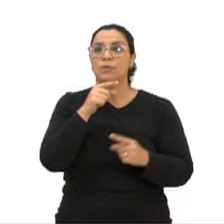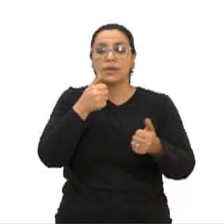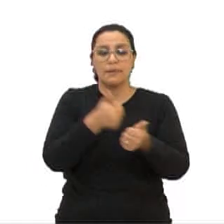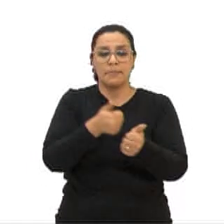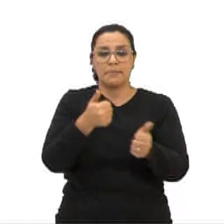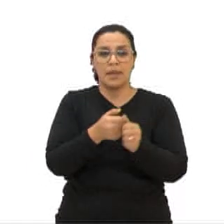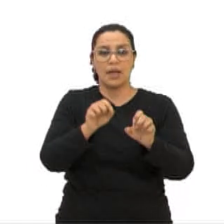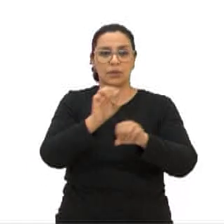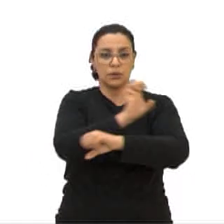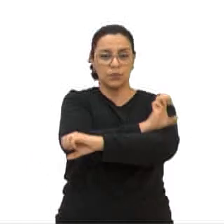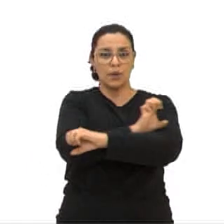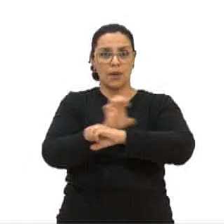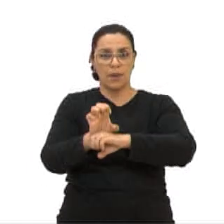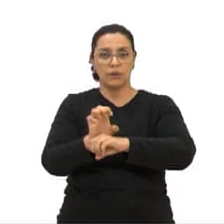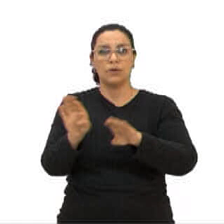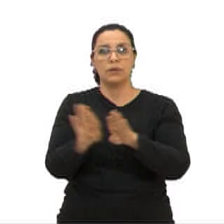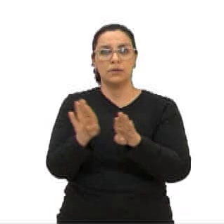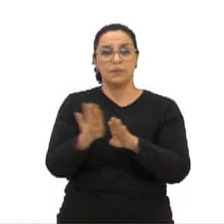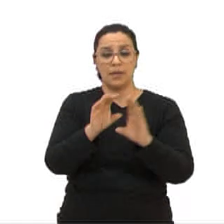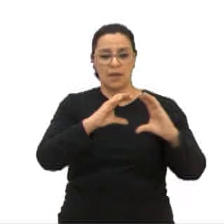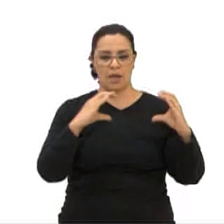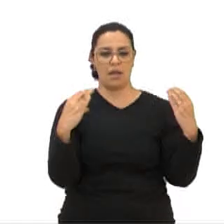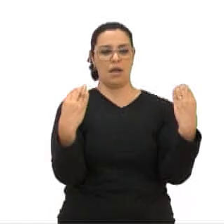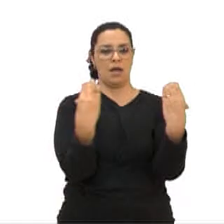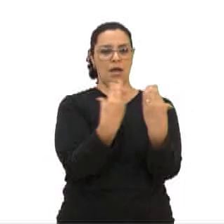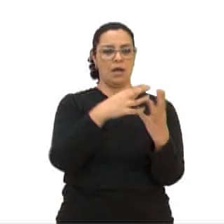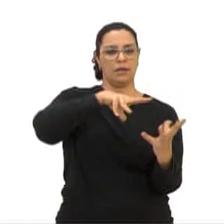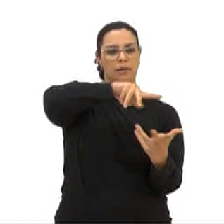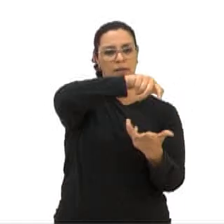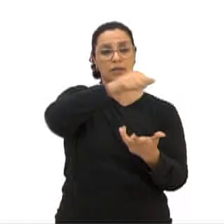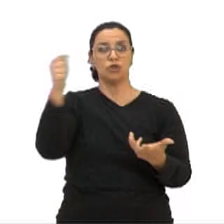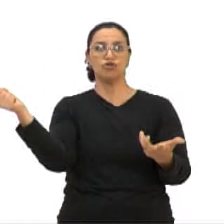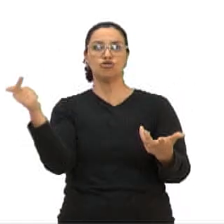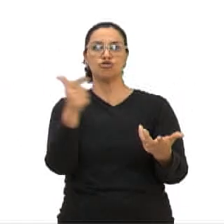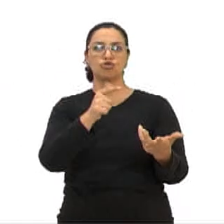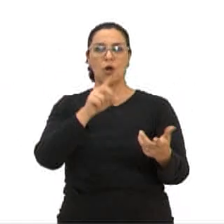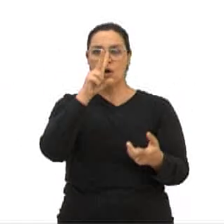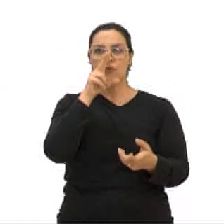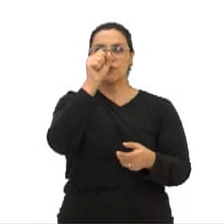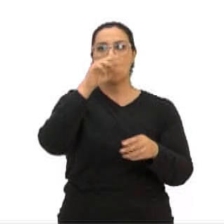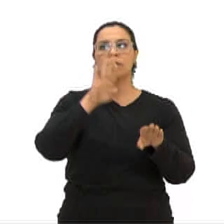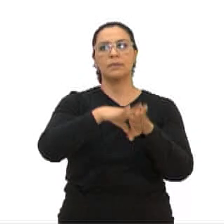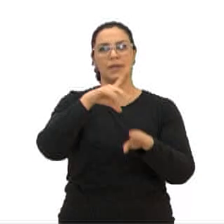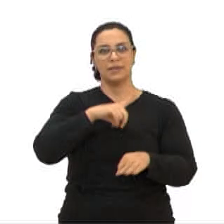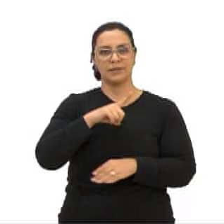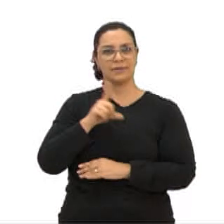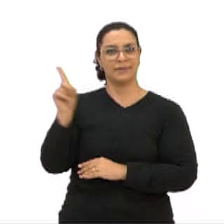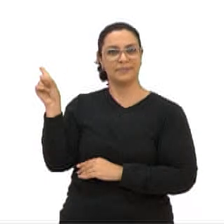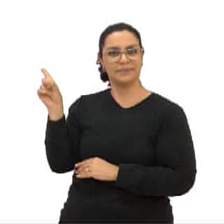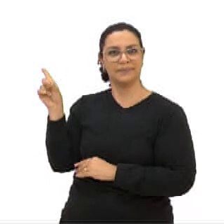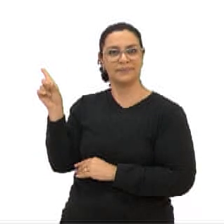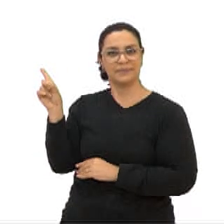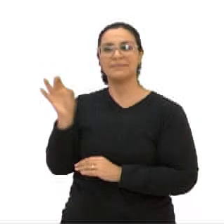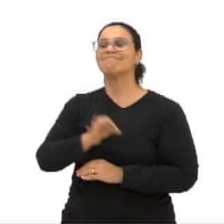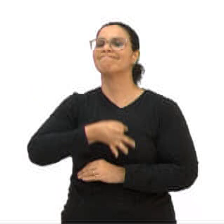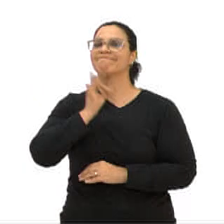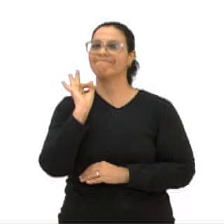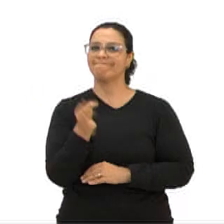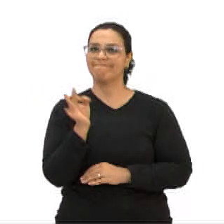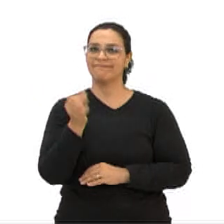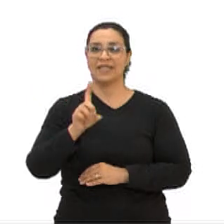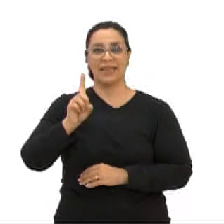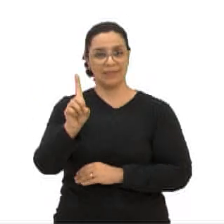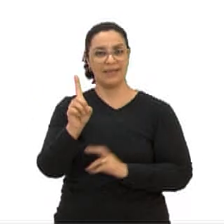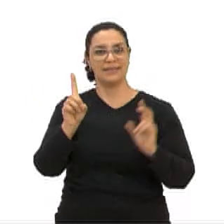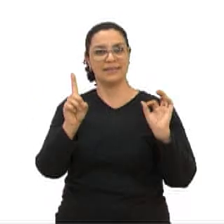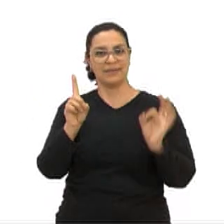Equador, zona da Terra onde os raios solares incidem perpendicularmente. E é essa